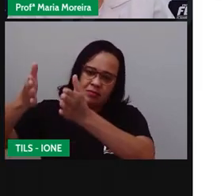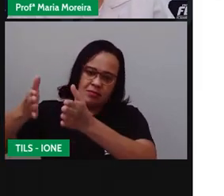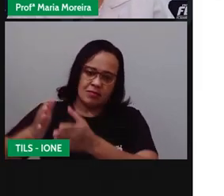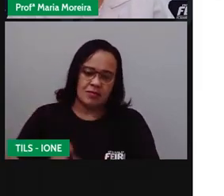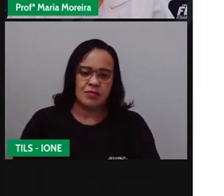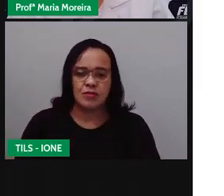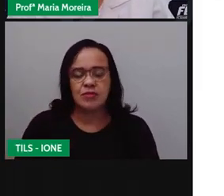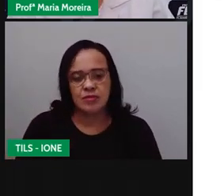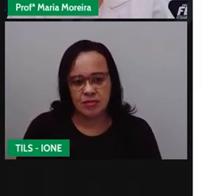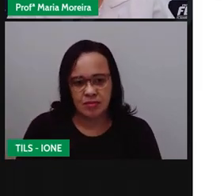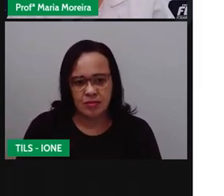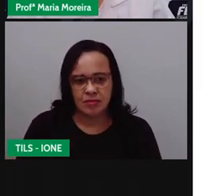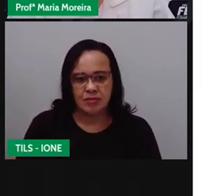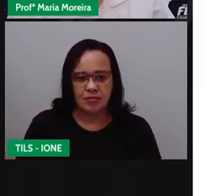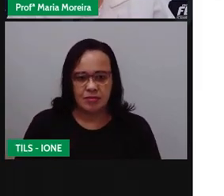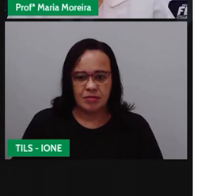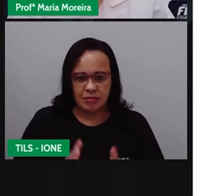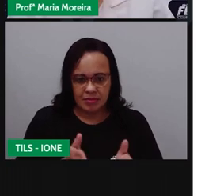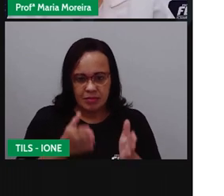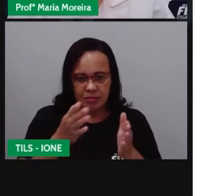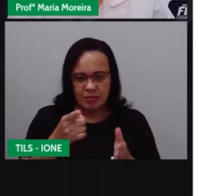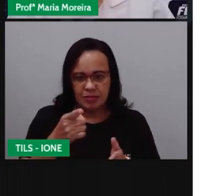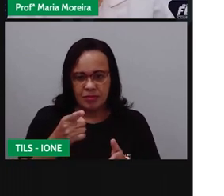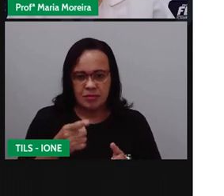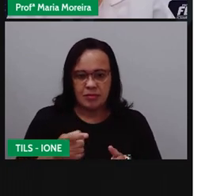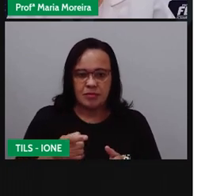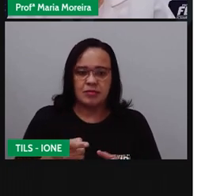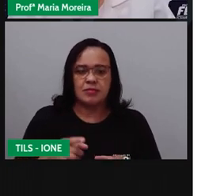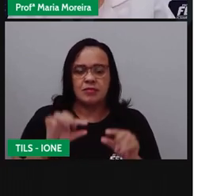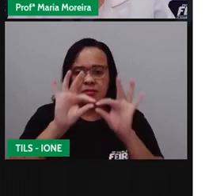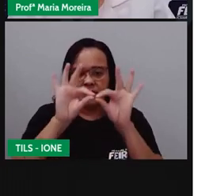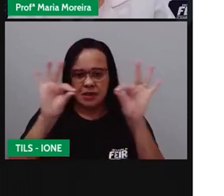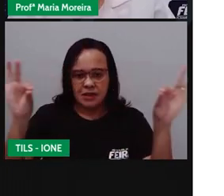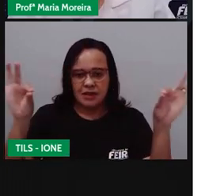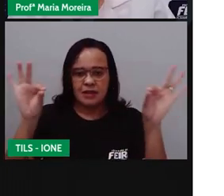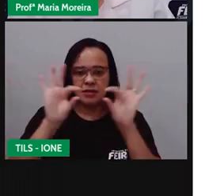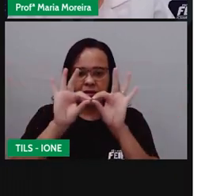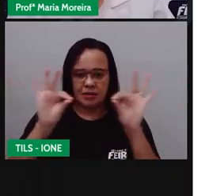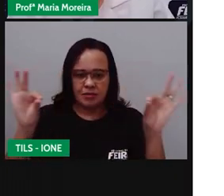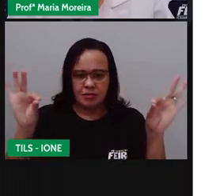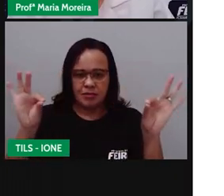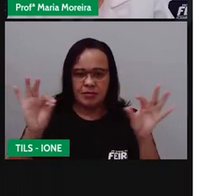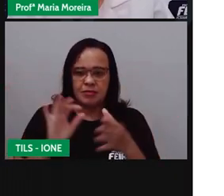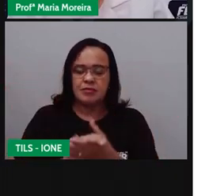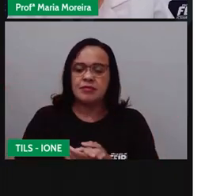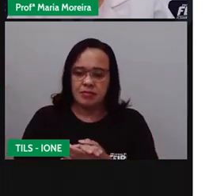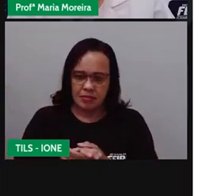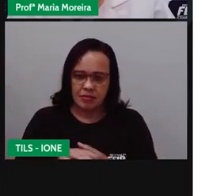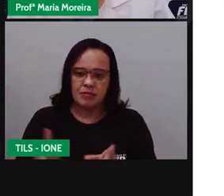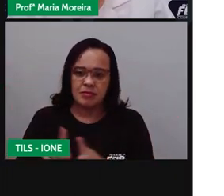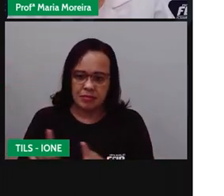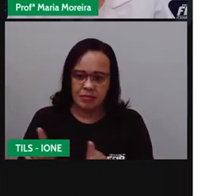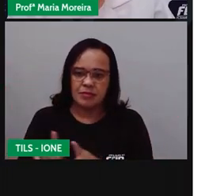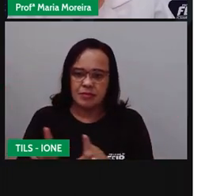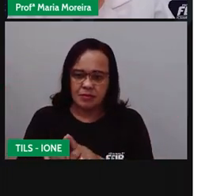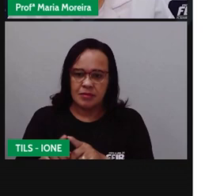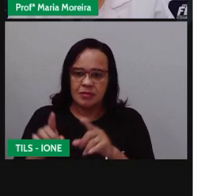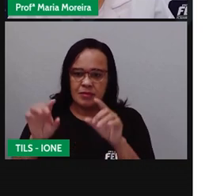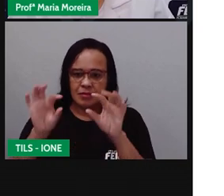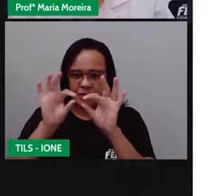Coluna. Isso aqui é uma coluna. Isso aqui é o quê? Uma linha. E aqui no refrigerante? Olha